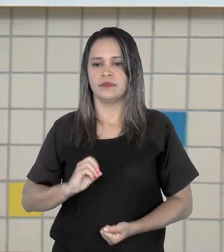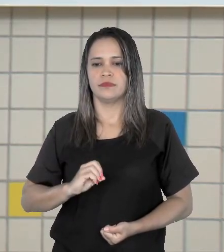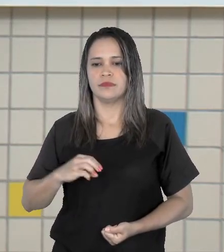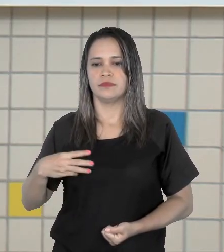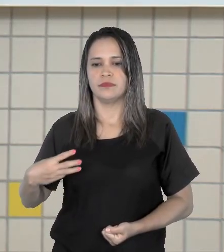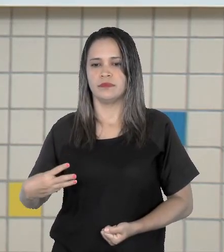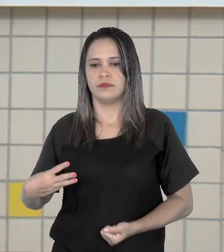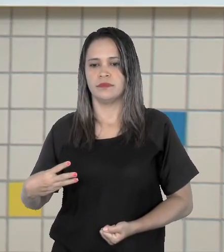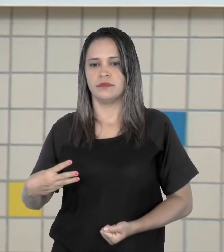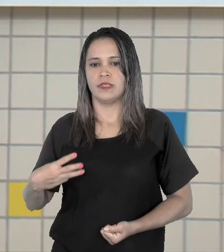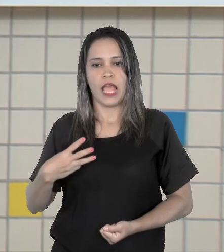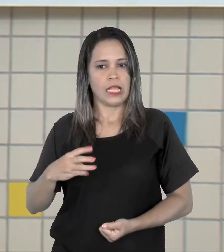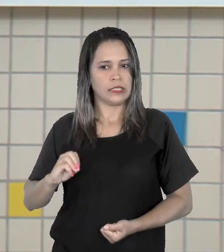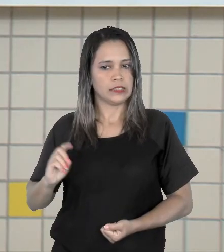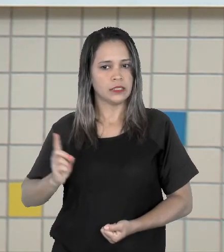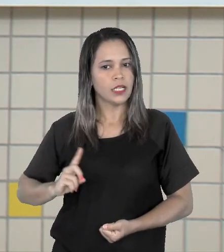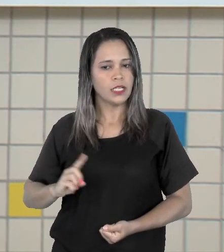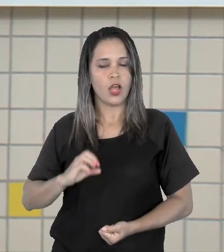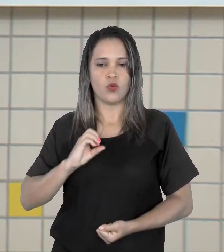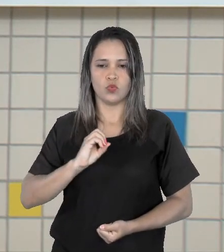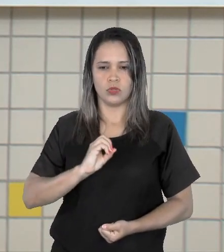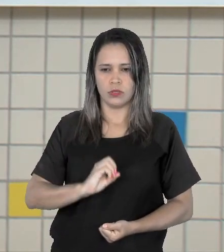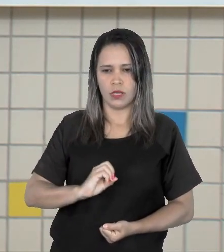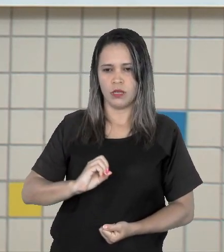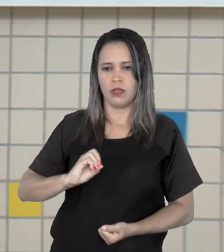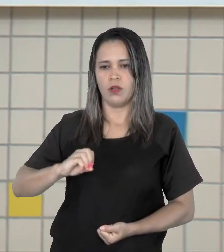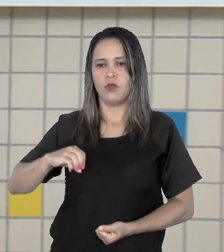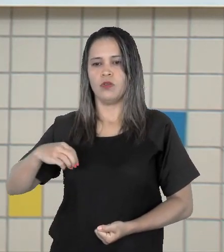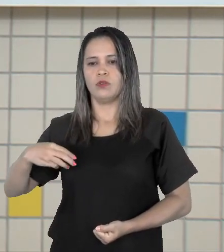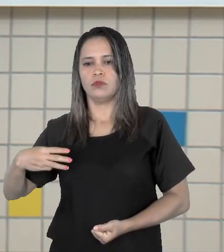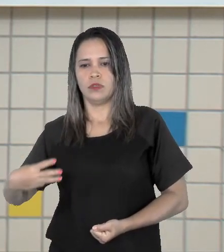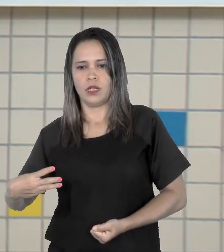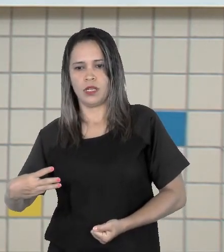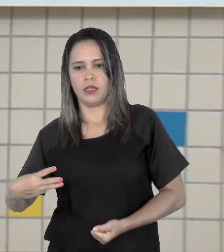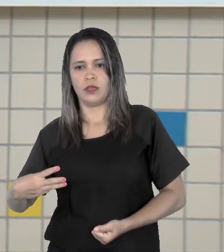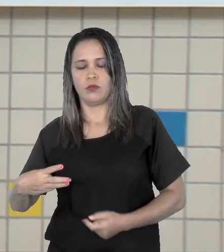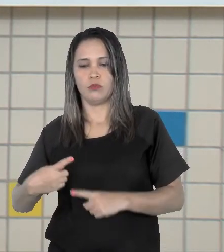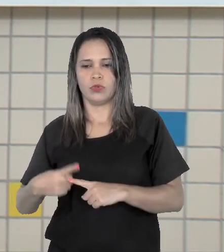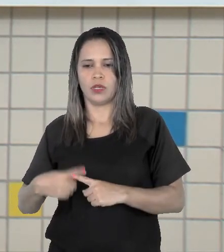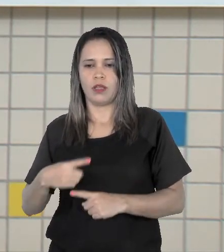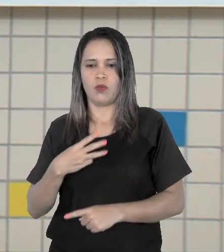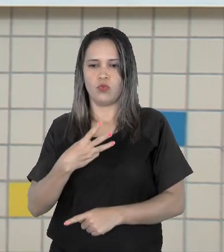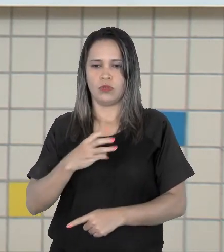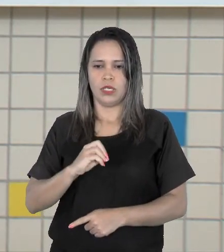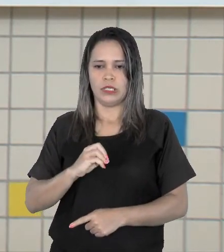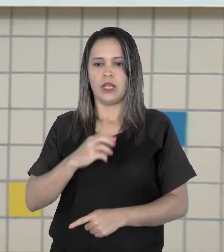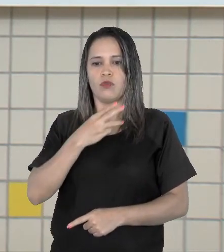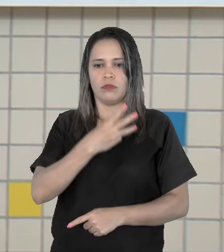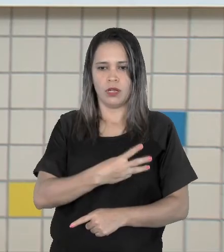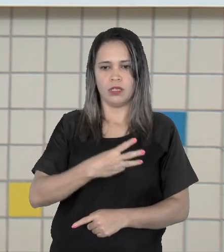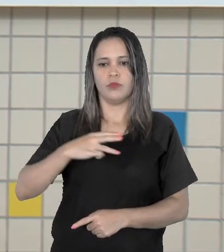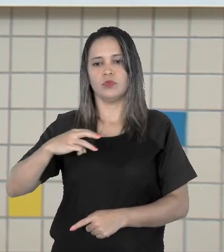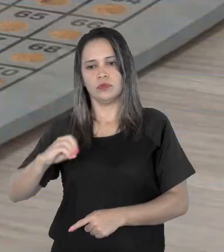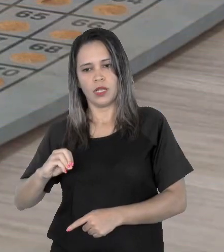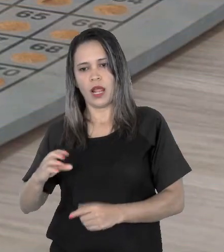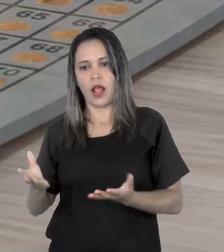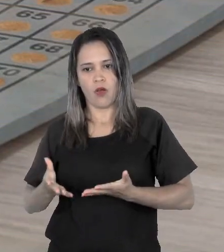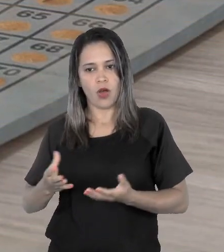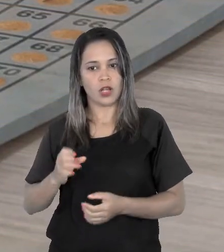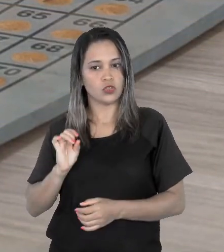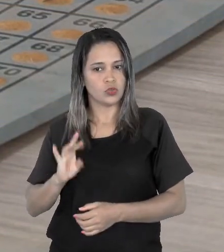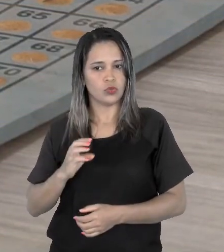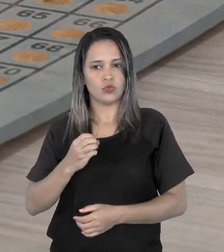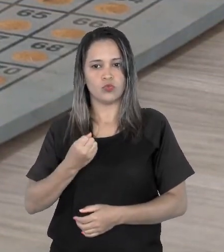303, não é o 30, tá? É o 0 depois o 3, o 30 é 3 e 0. Então, o número 3, colocando